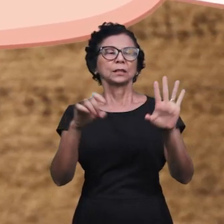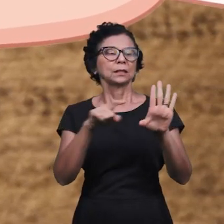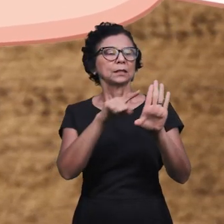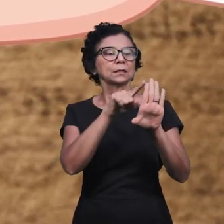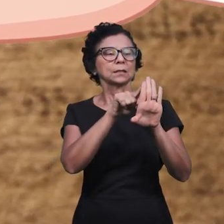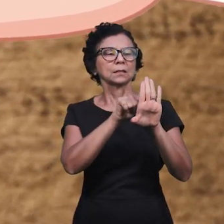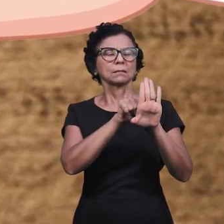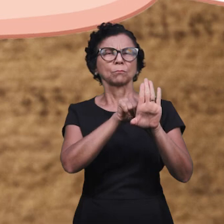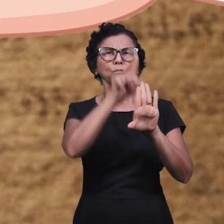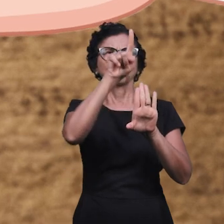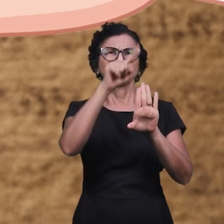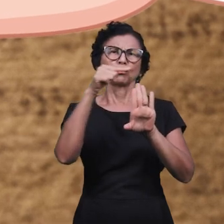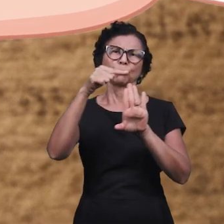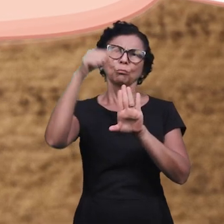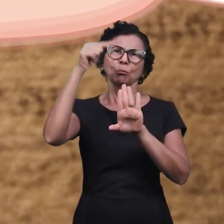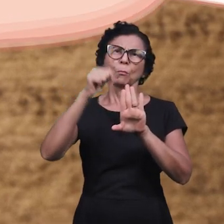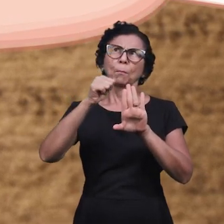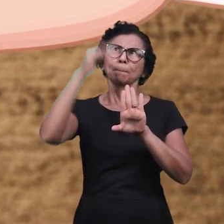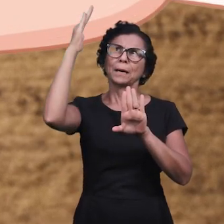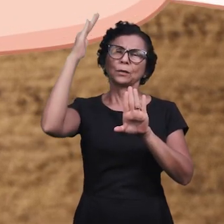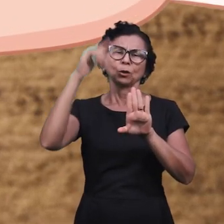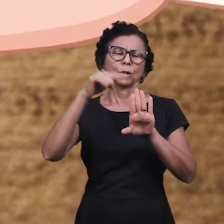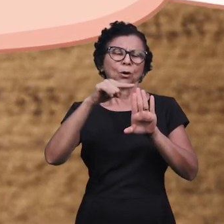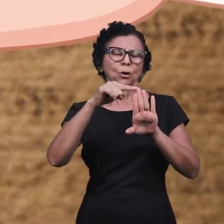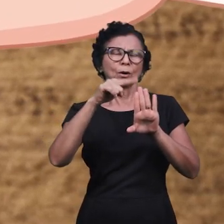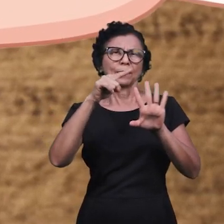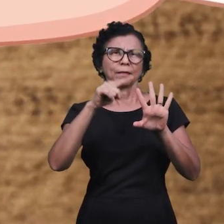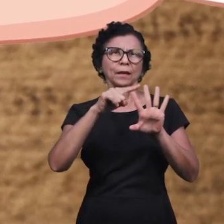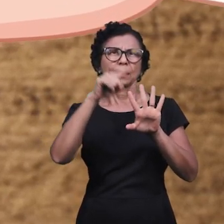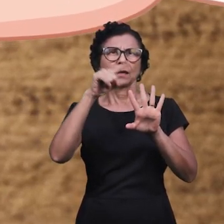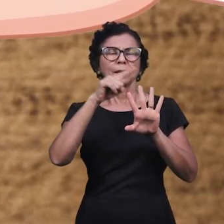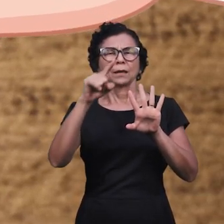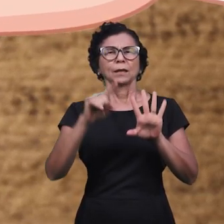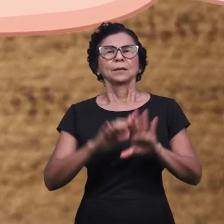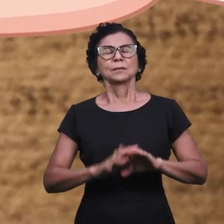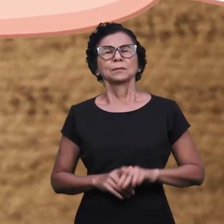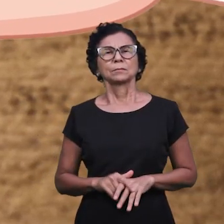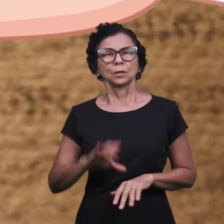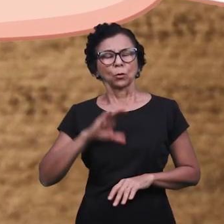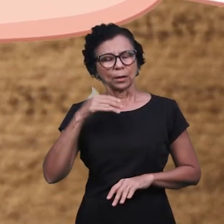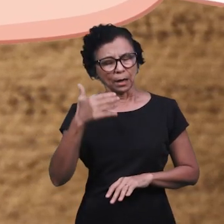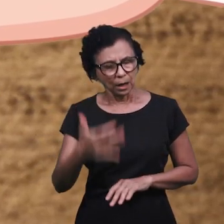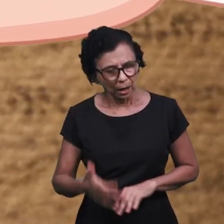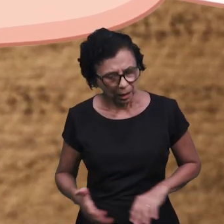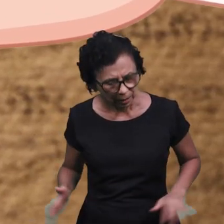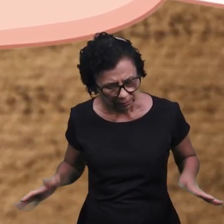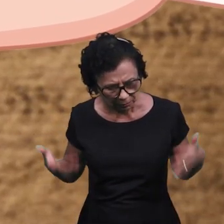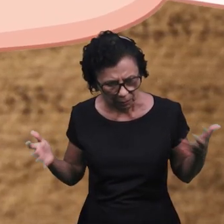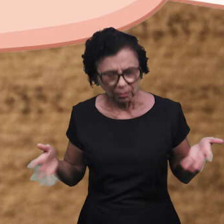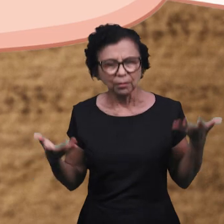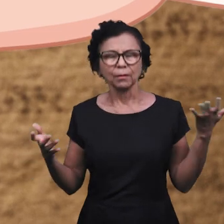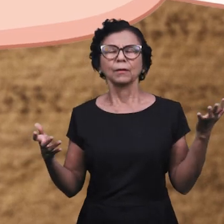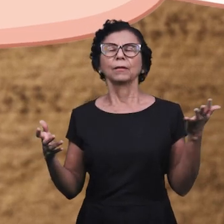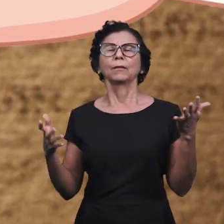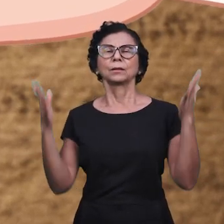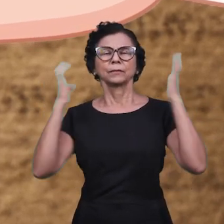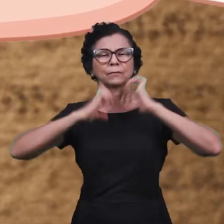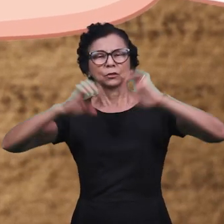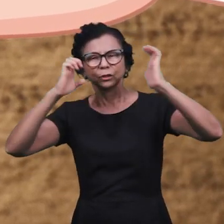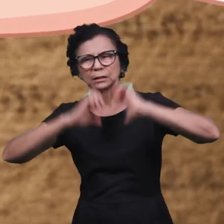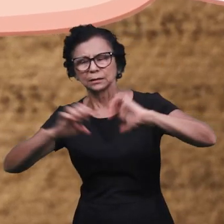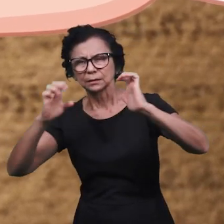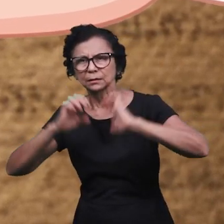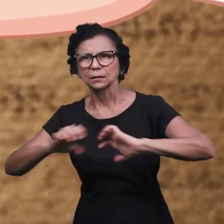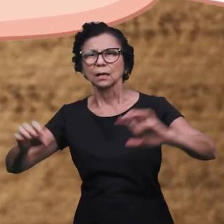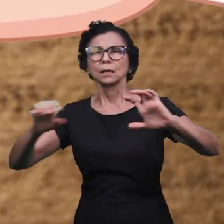né? É o dedo que vai na frente. Então, o evangelista é aquele que vai abrindo, vai desbravando, né? Vai levando a palavra, vai dando conhecimento